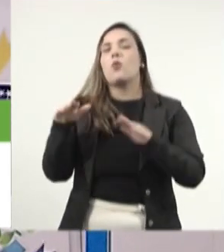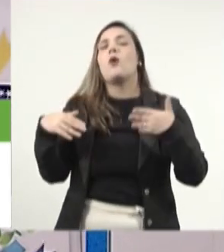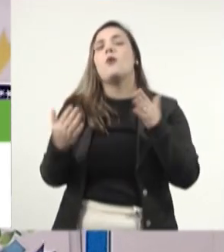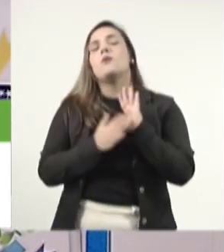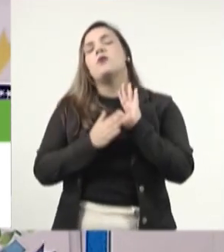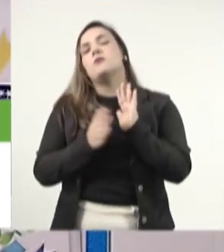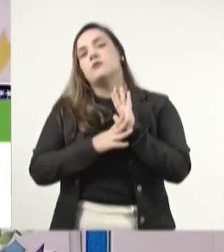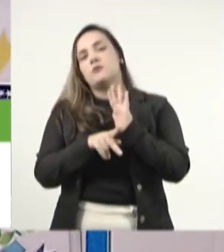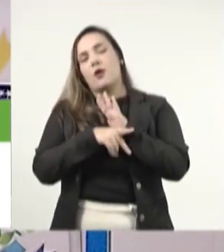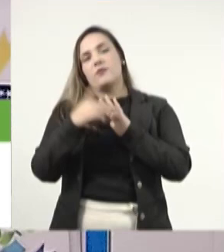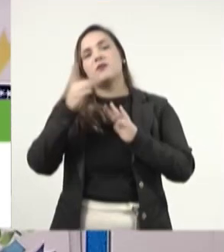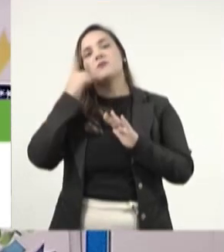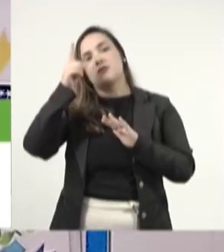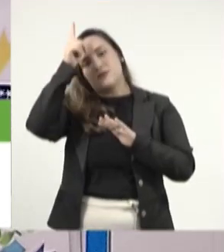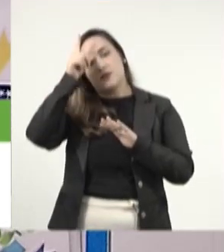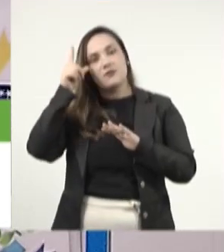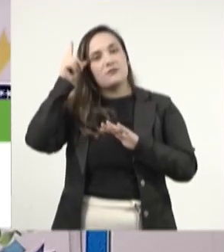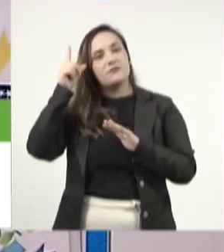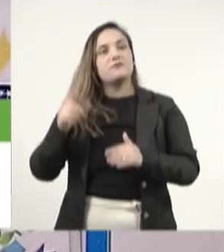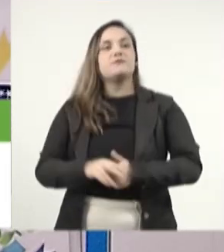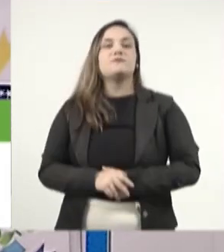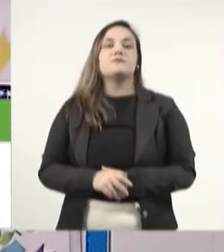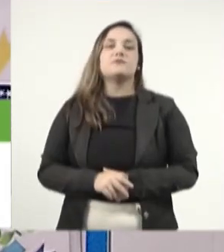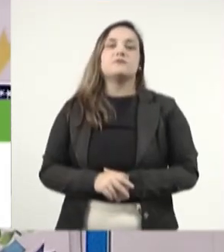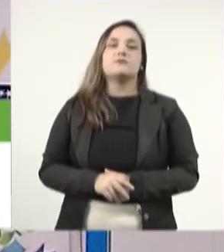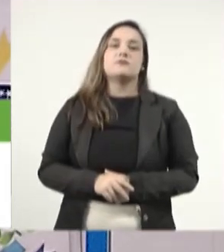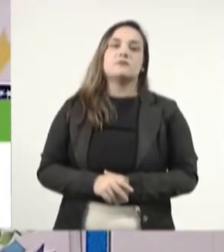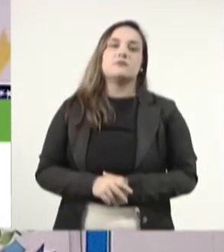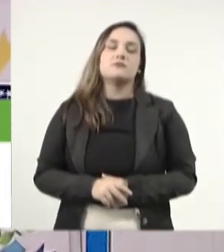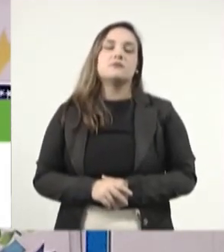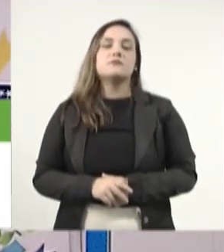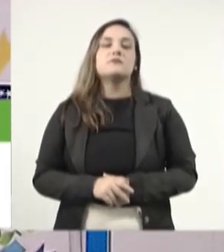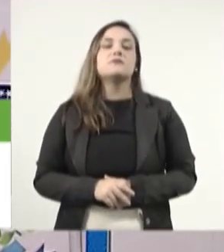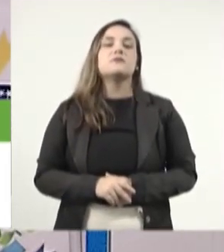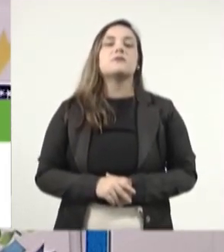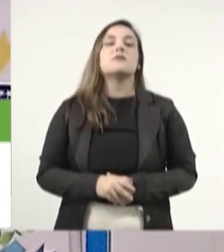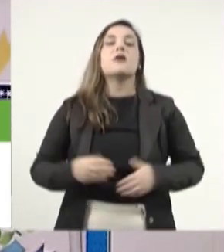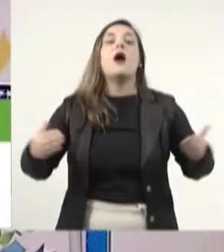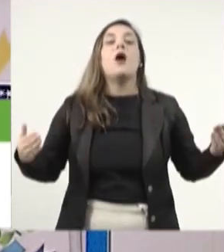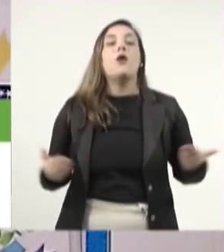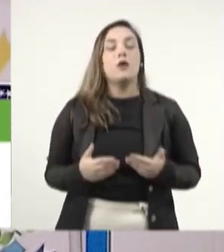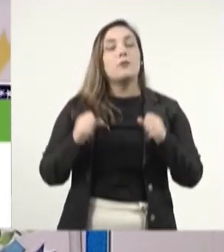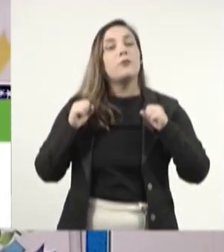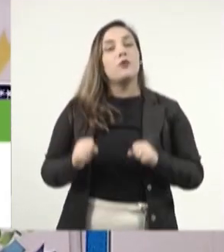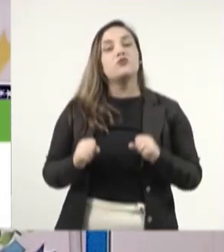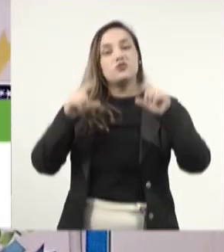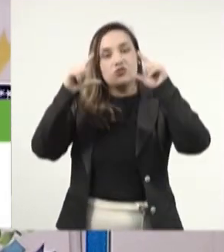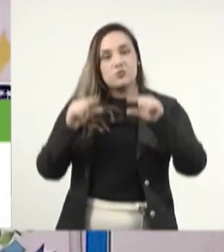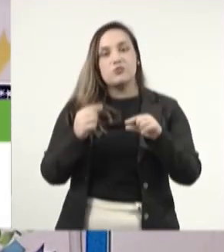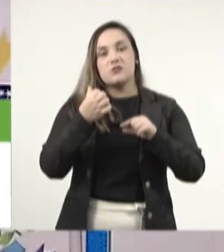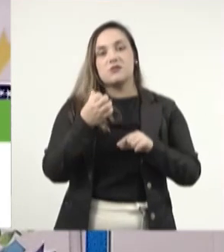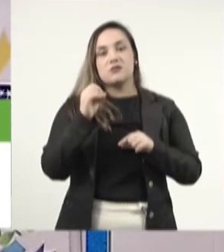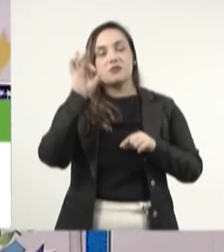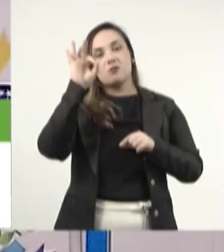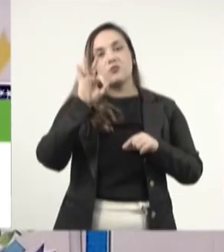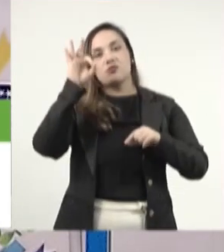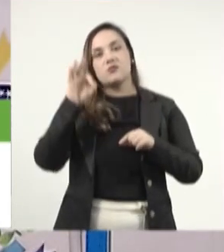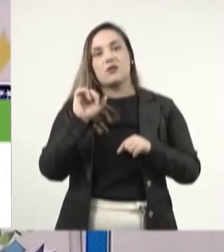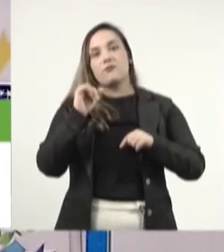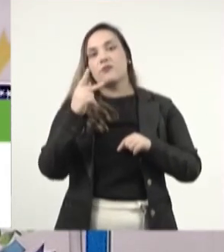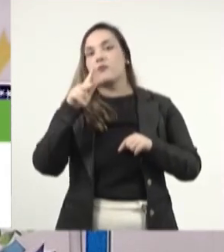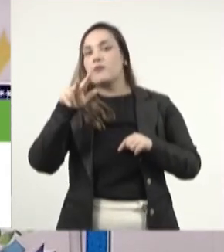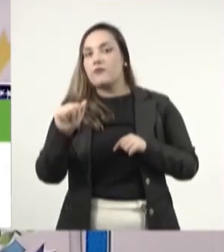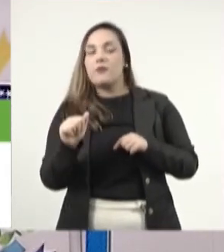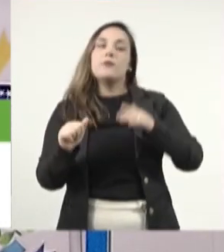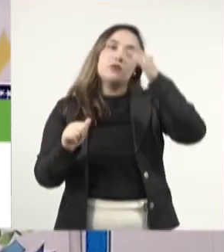proposta encaminhada, então, pela deputada Lia Nogueira? Amplia o direito de redução de 60% no IPVA. Pessoas